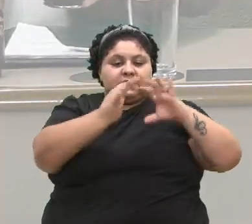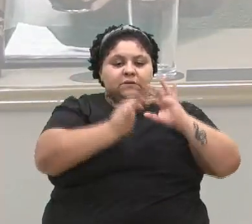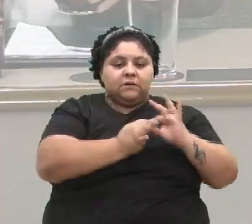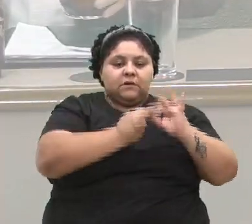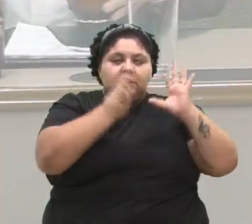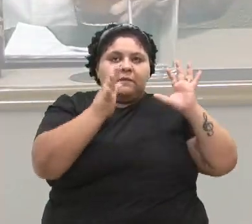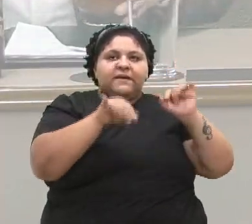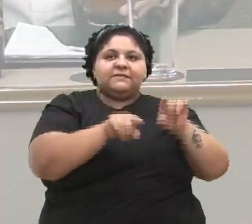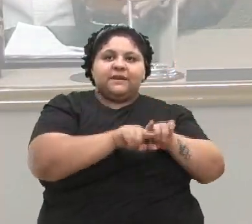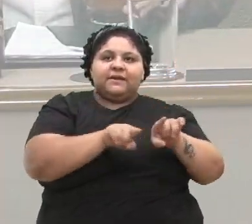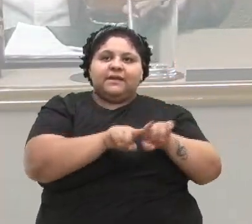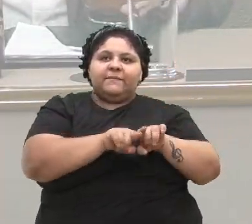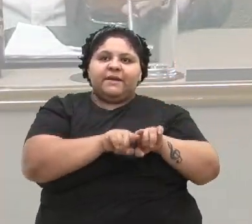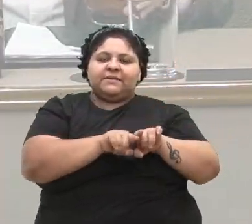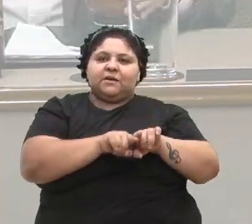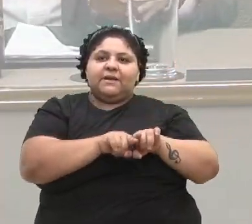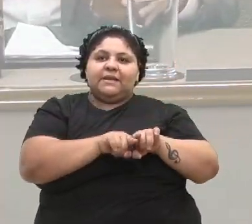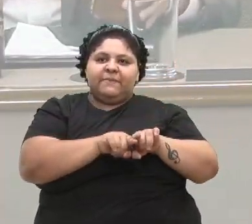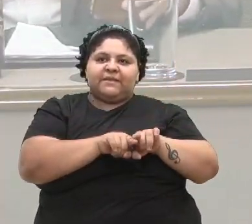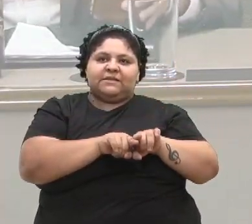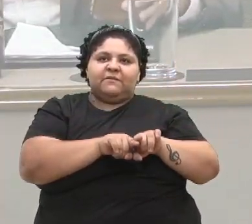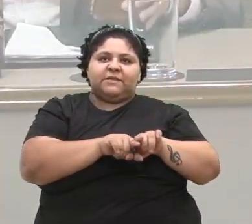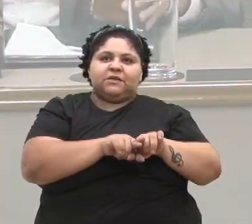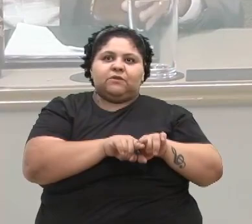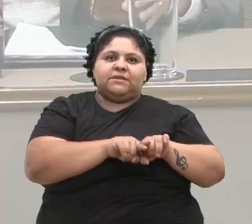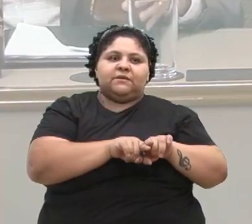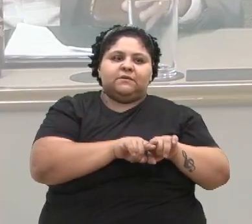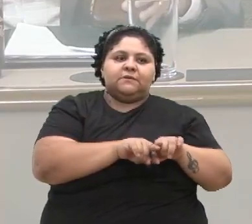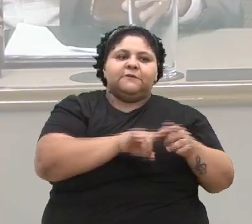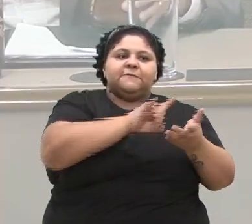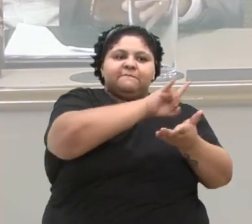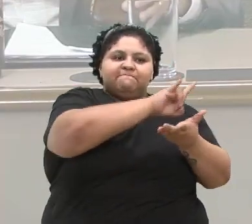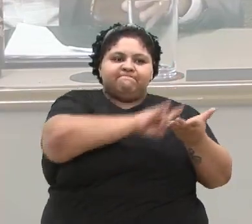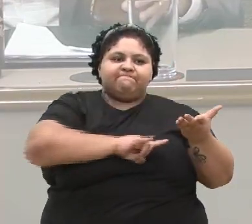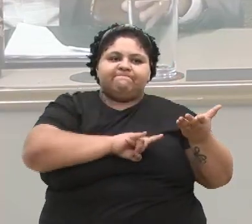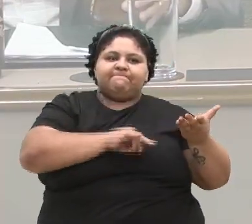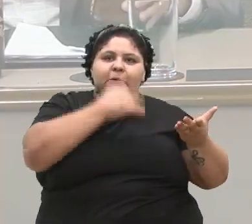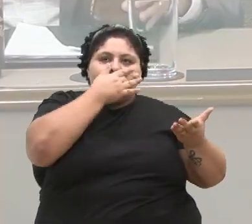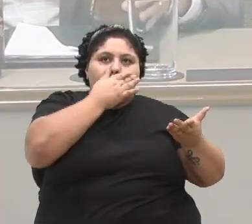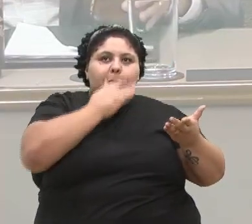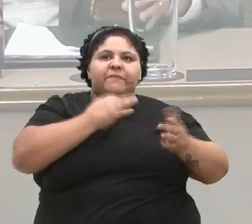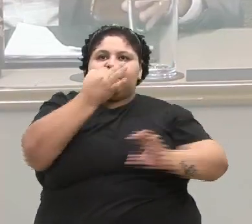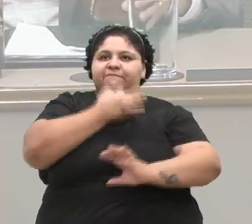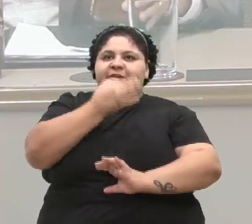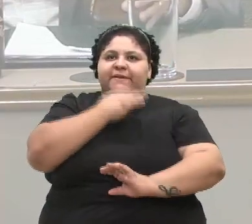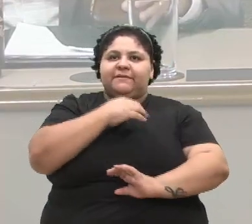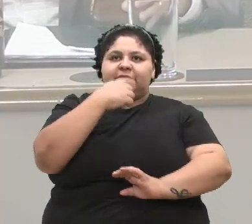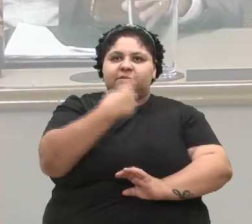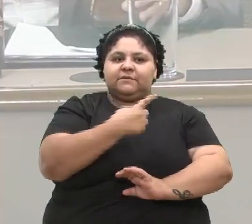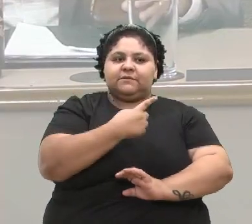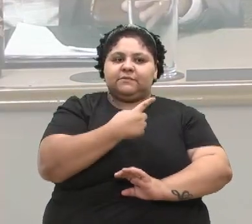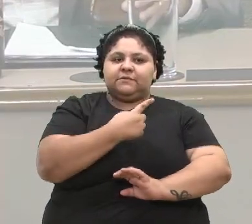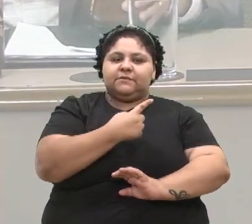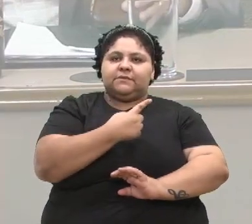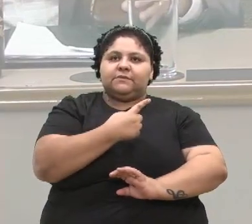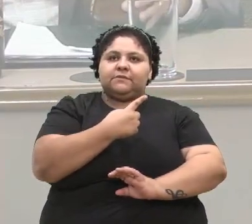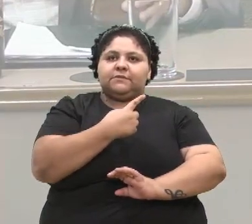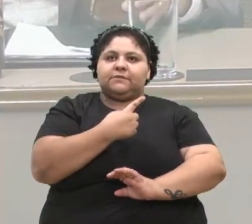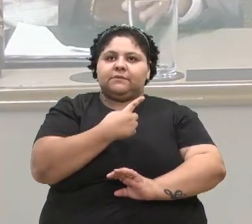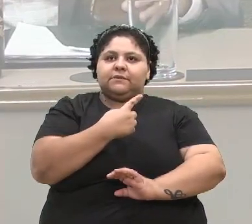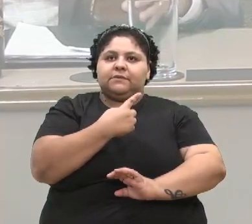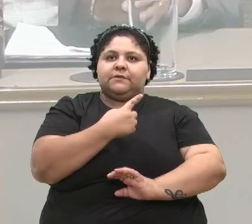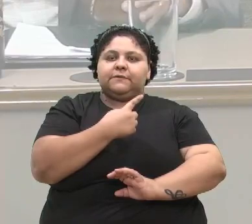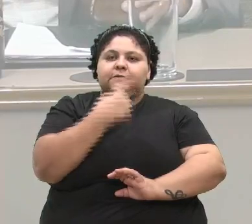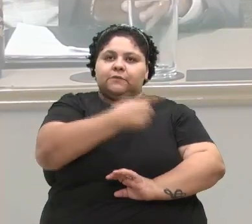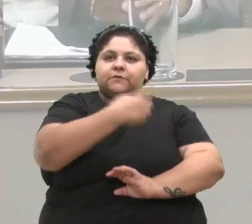deliberação. É o parecer, salvo o melhor juízo, Caxias do Sul, 1º de abril de 2024,